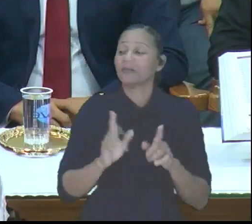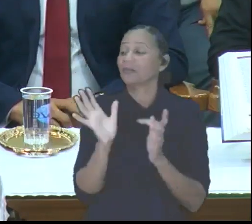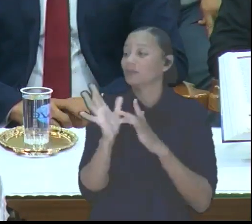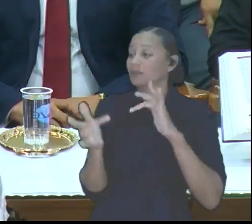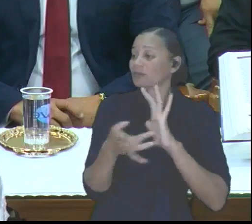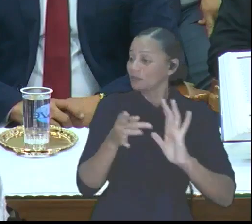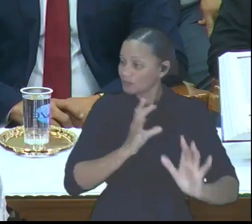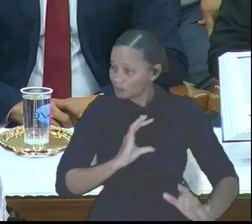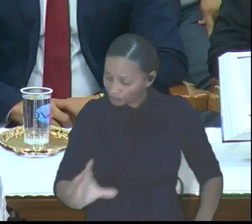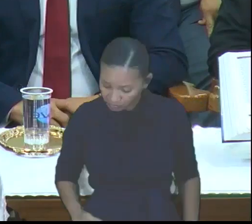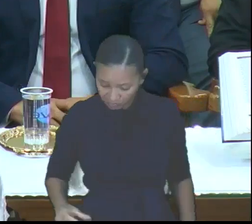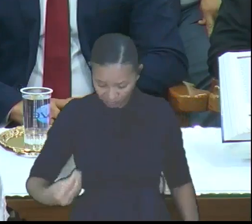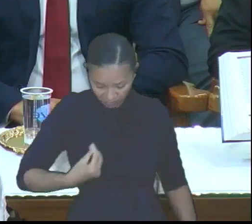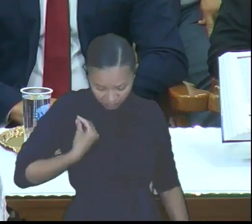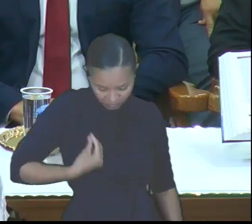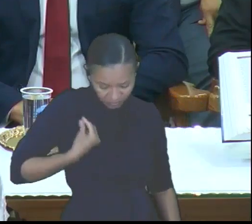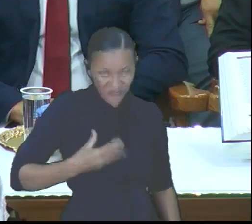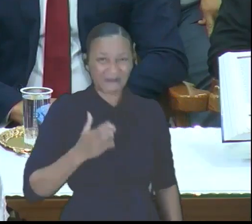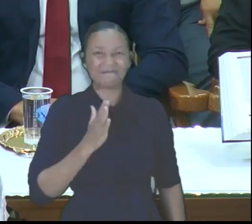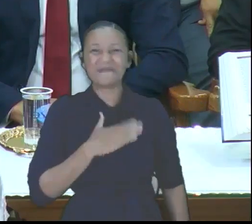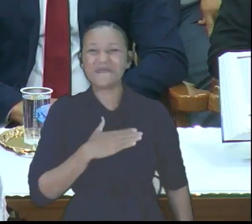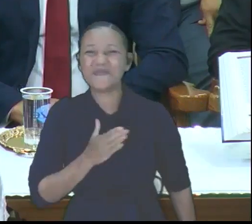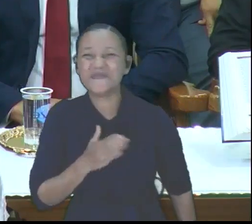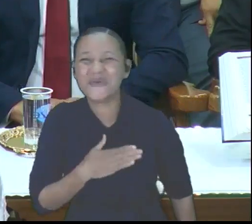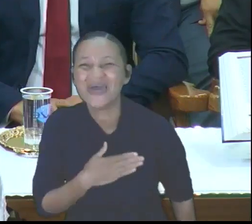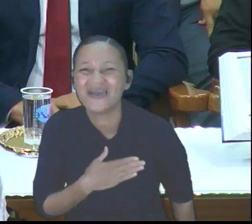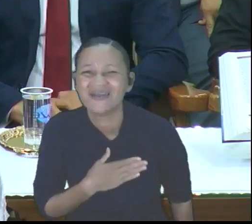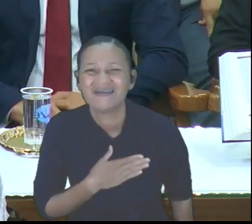Cristo que vive em mim.